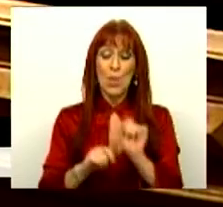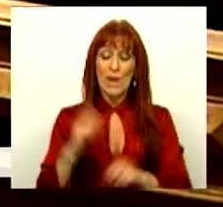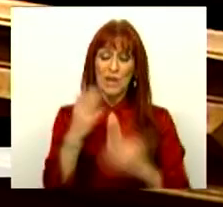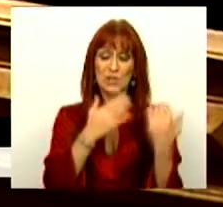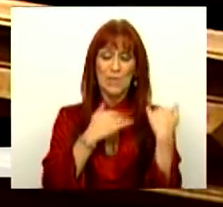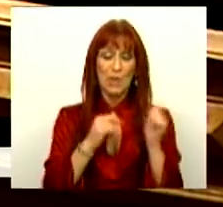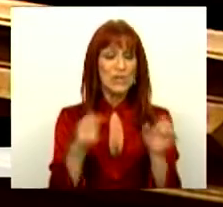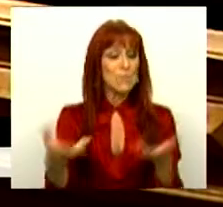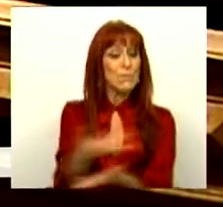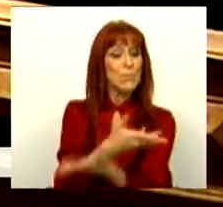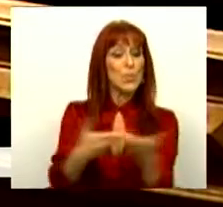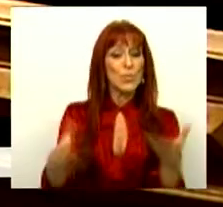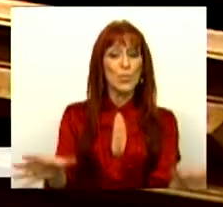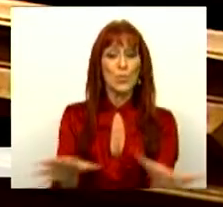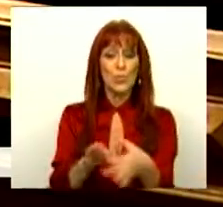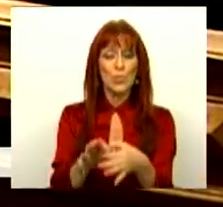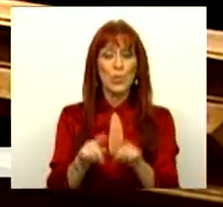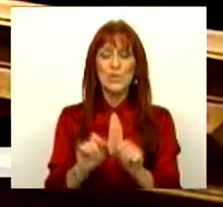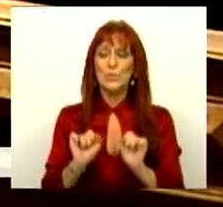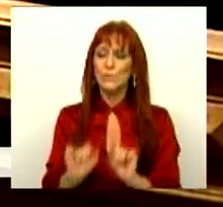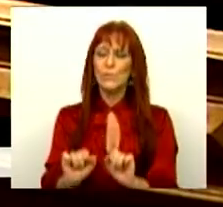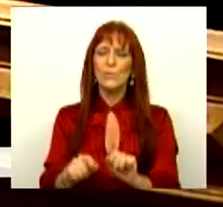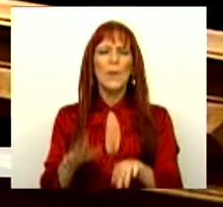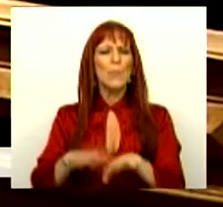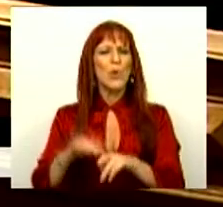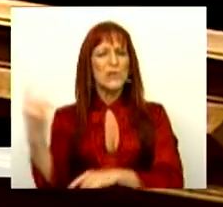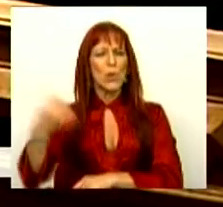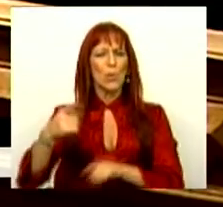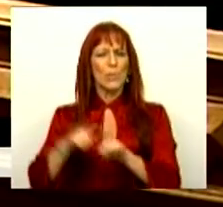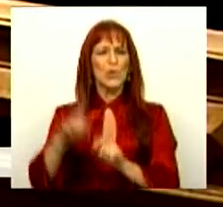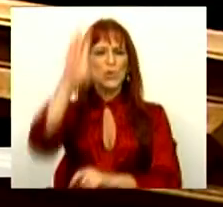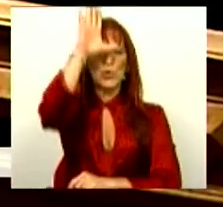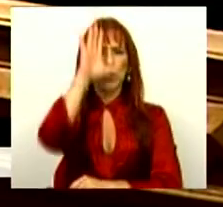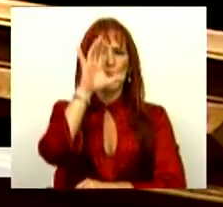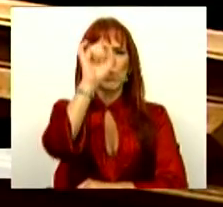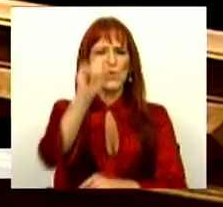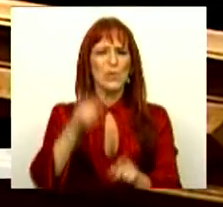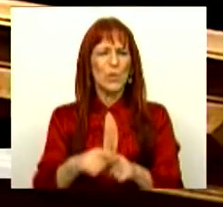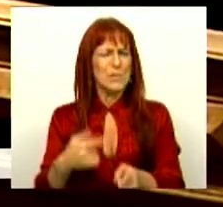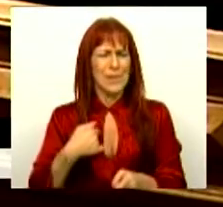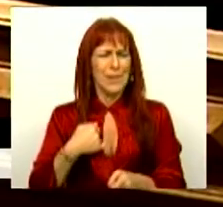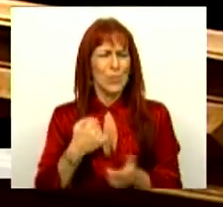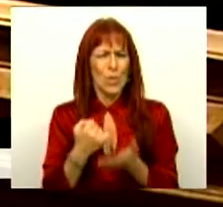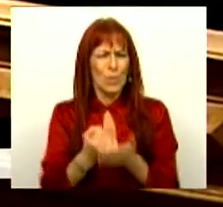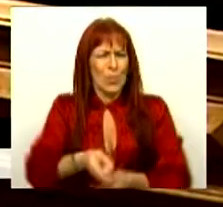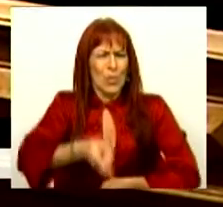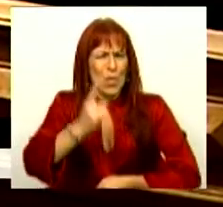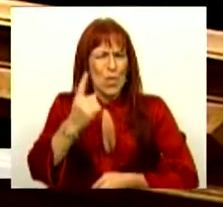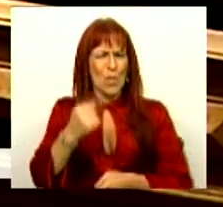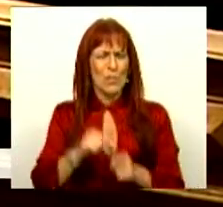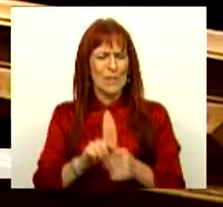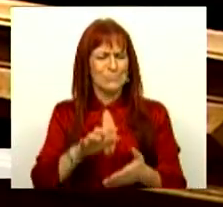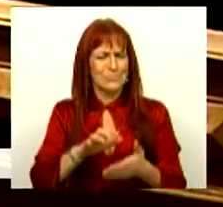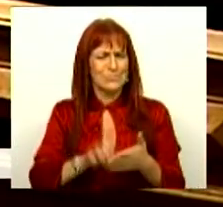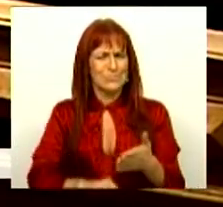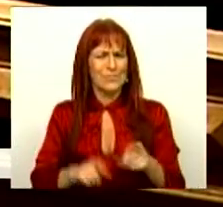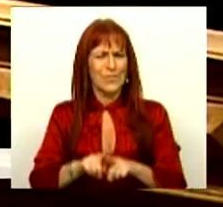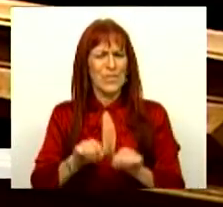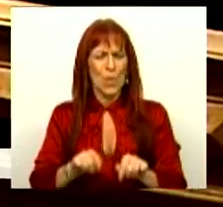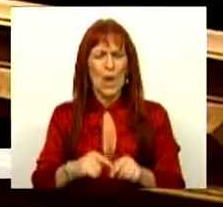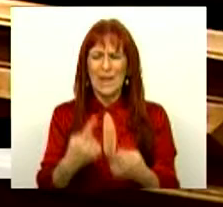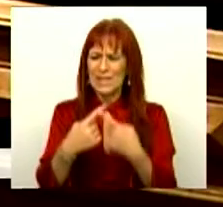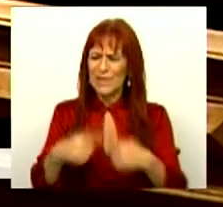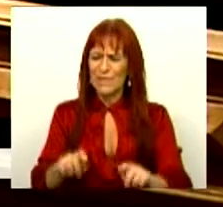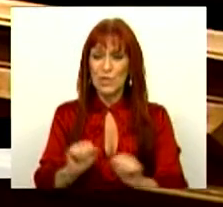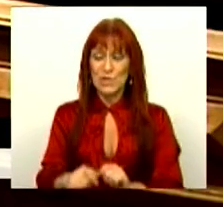responsabilidade partilhada para um raciocínio acerca das obrigações do Estado, eu não apoiaria uma legislação que fosse